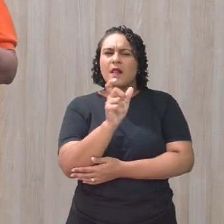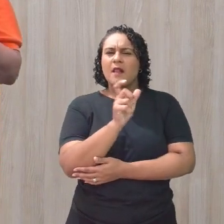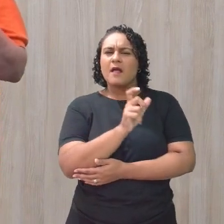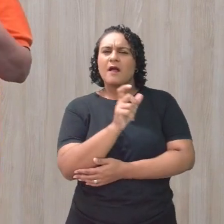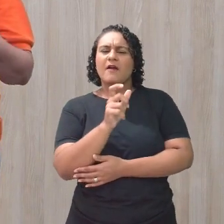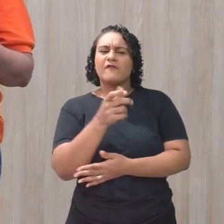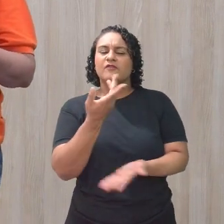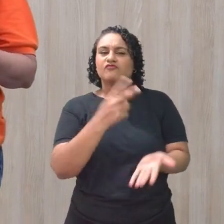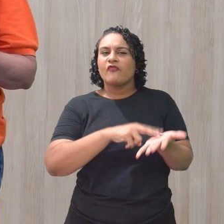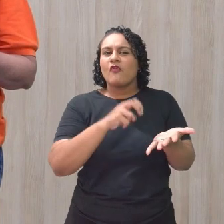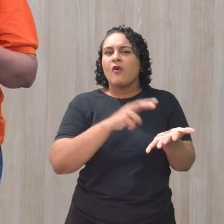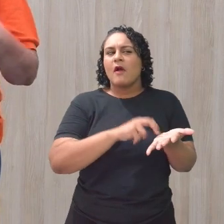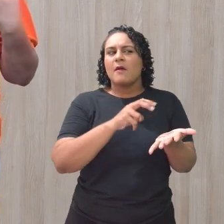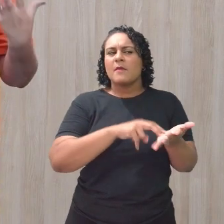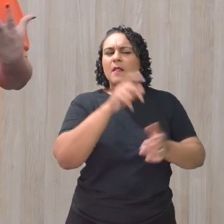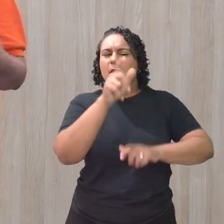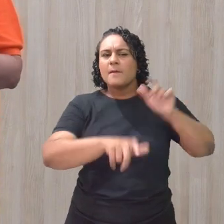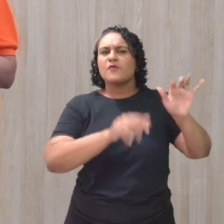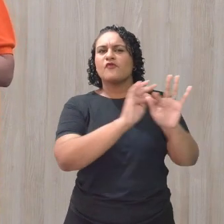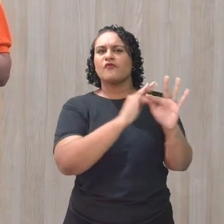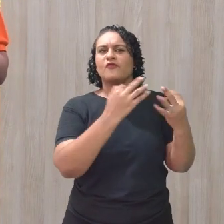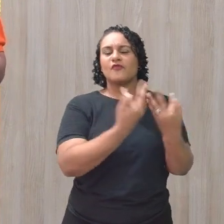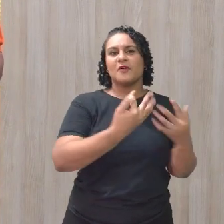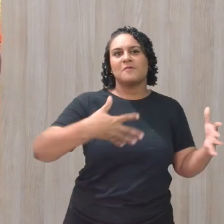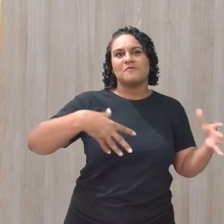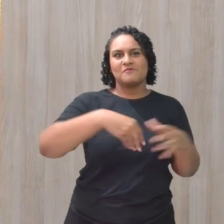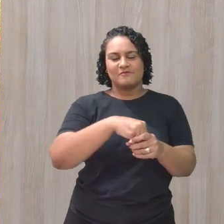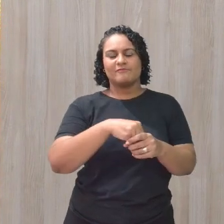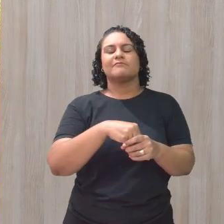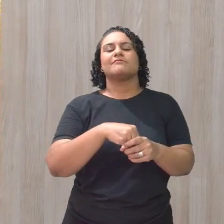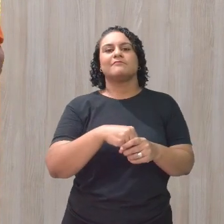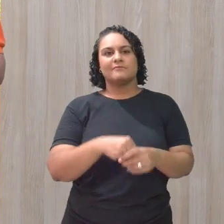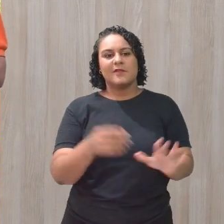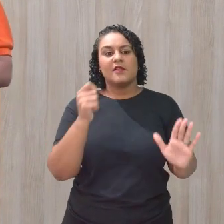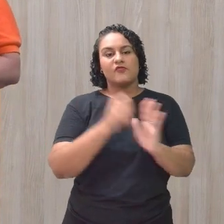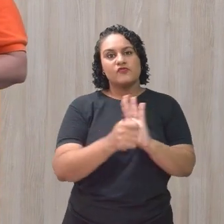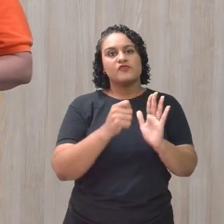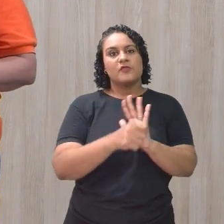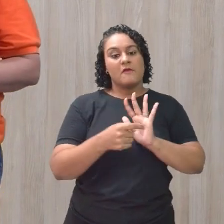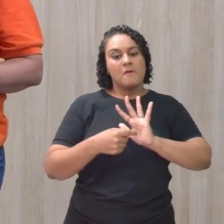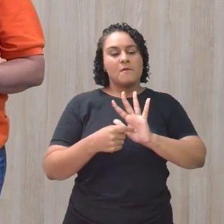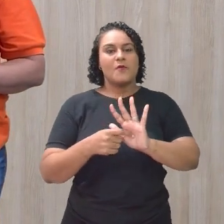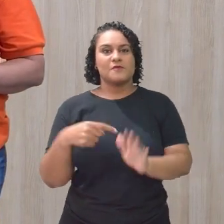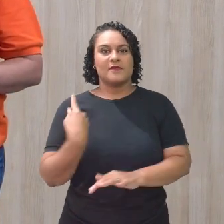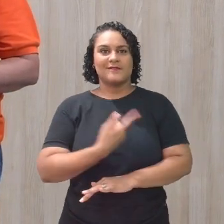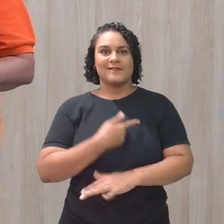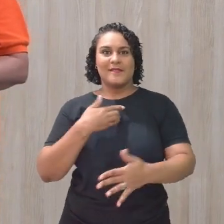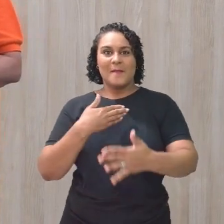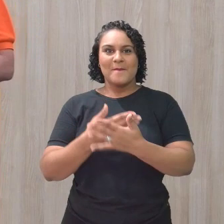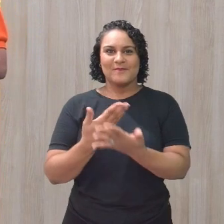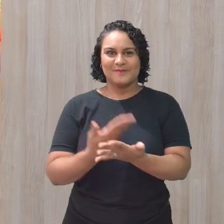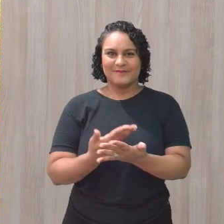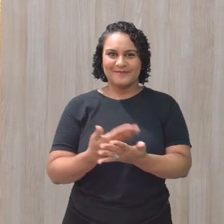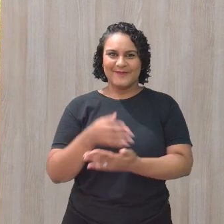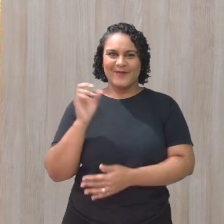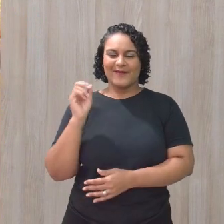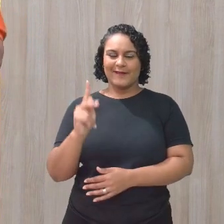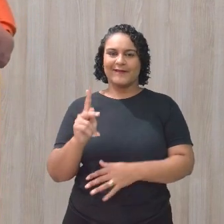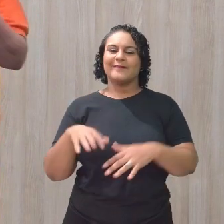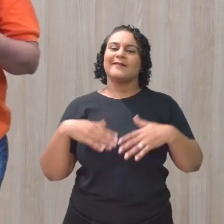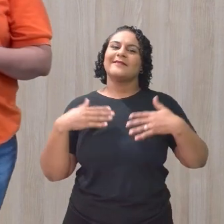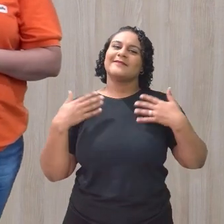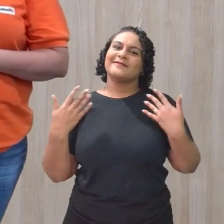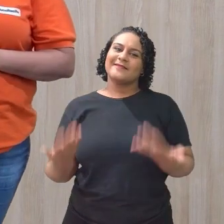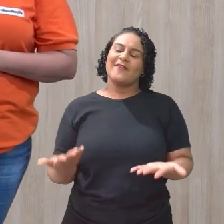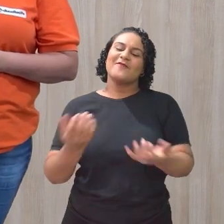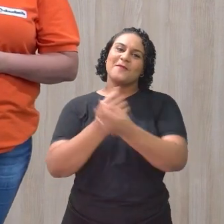está no vocabulário das pessoas e já escreve aí, traz pra gente na próxima aula, tá bom? Então, gente, fica